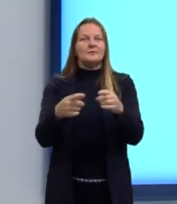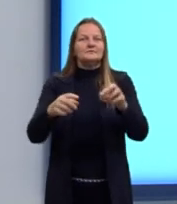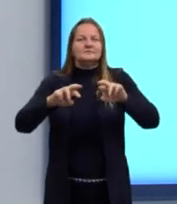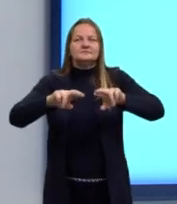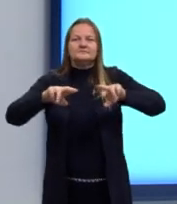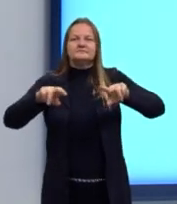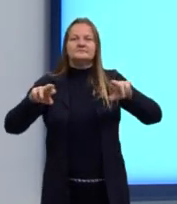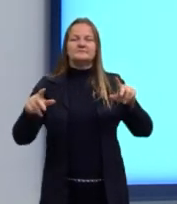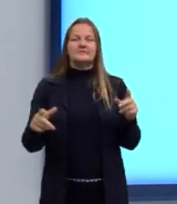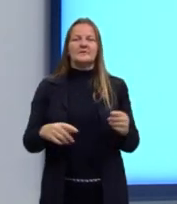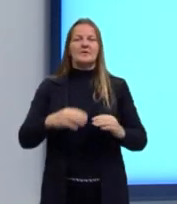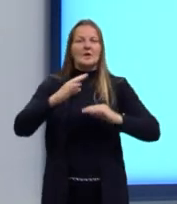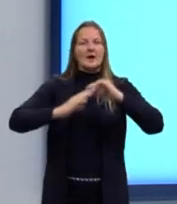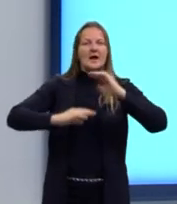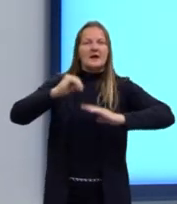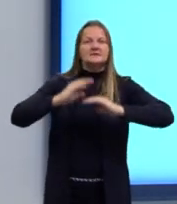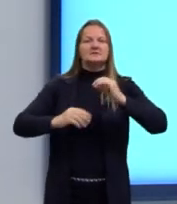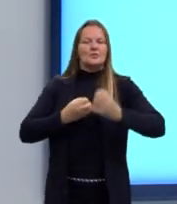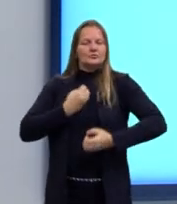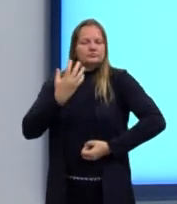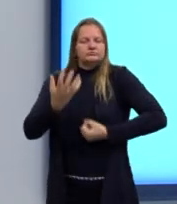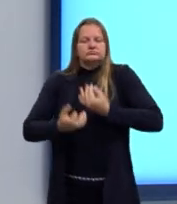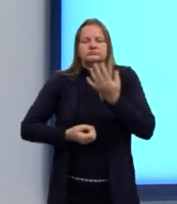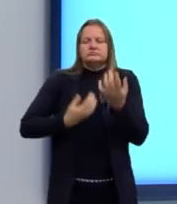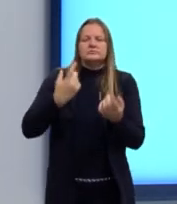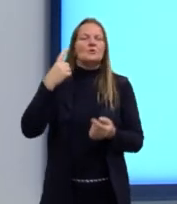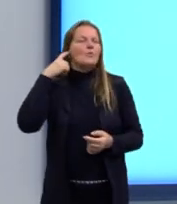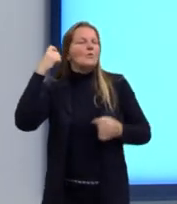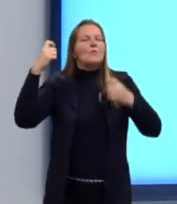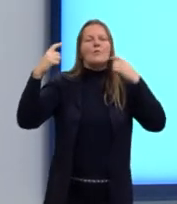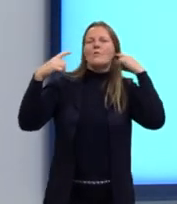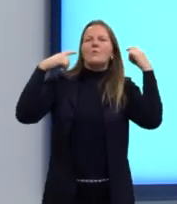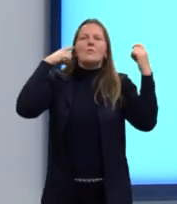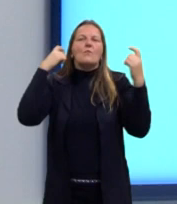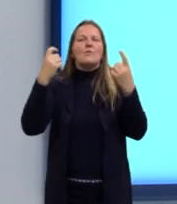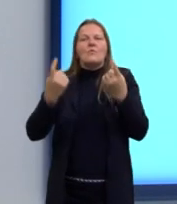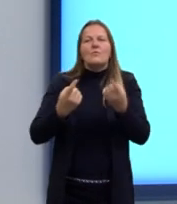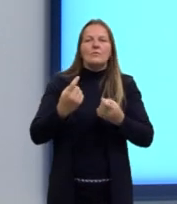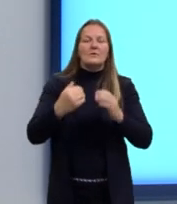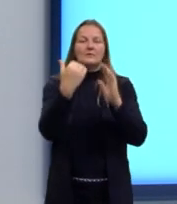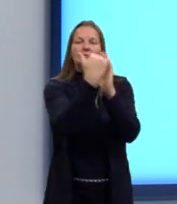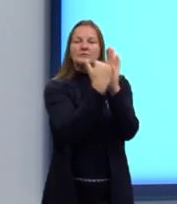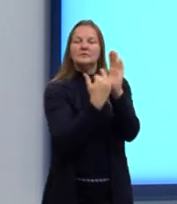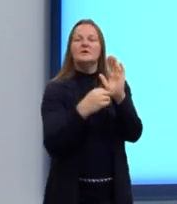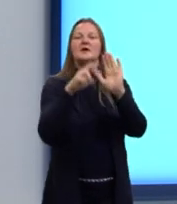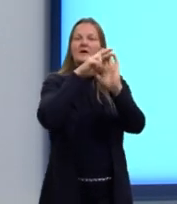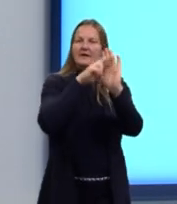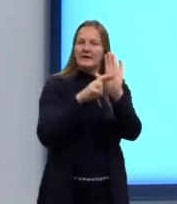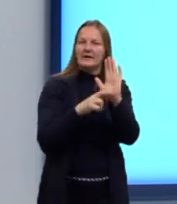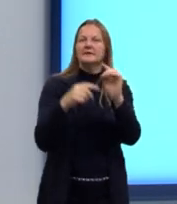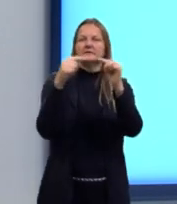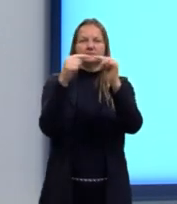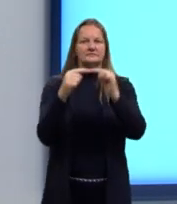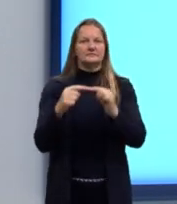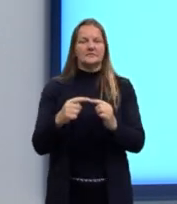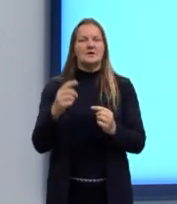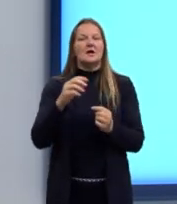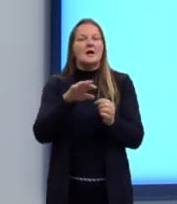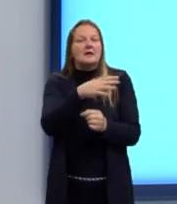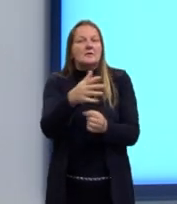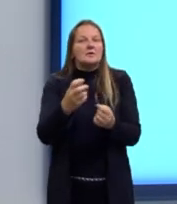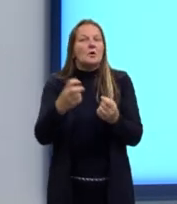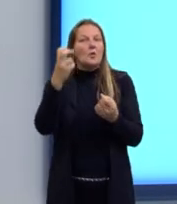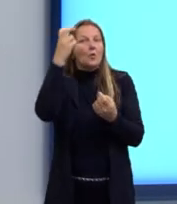é a ação de se expressar através dos sons pautando-se normas que variam de acordo com a cultura